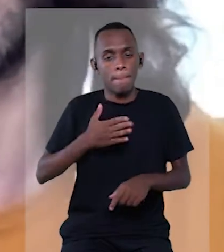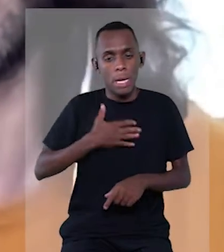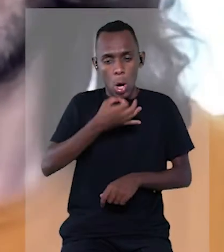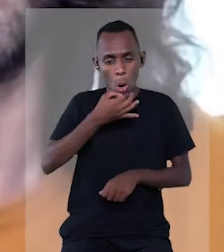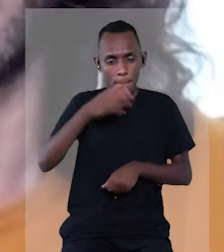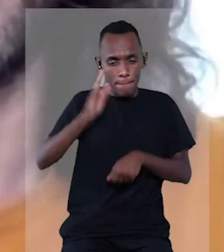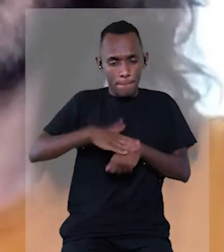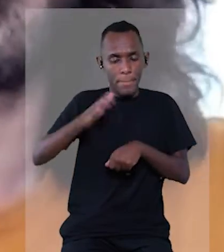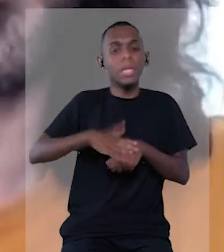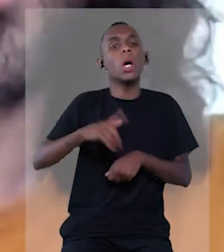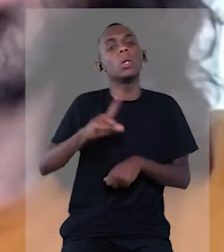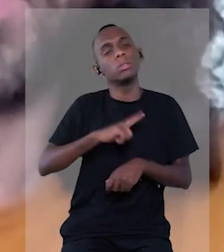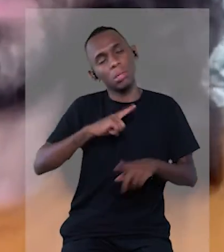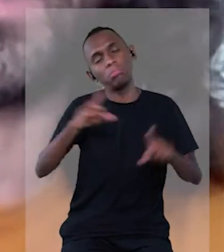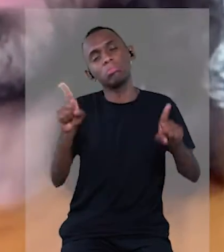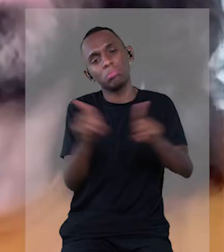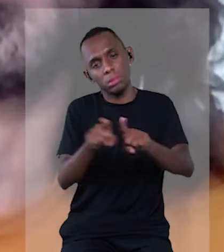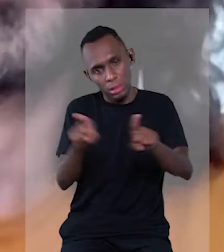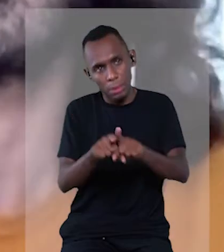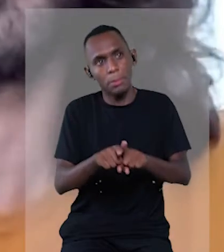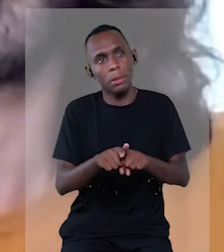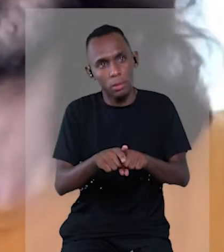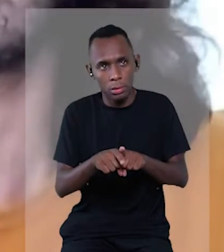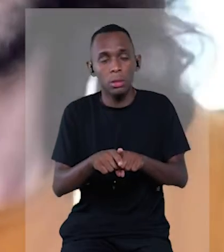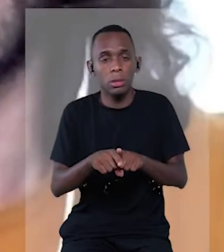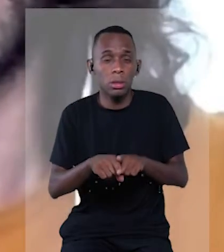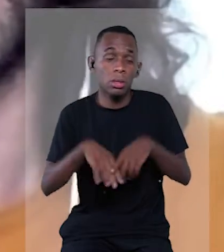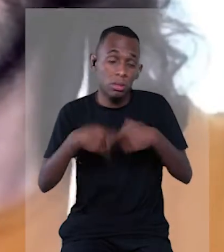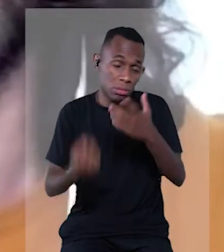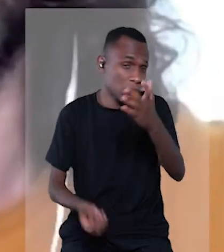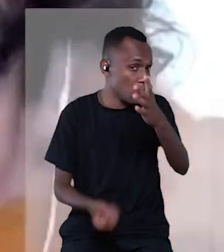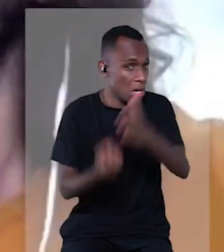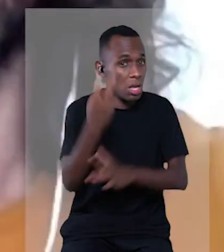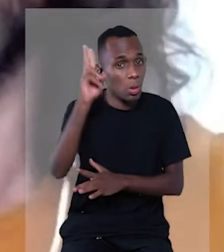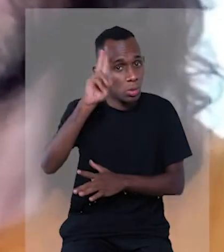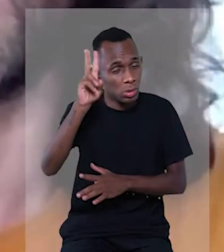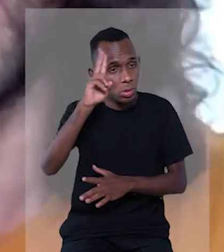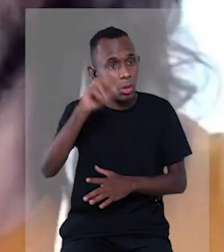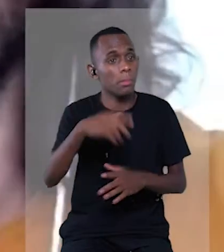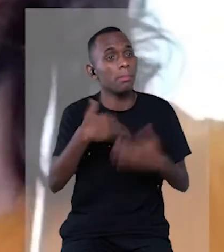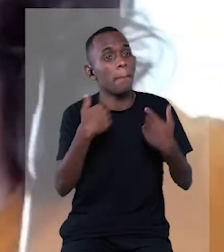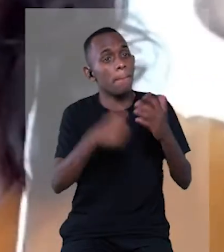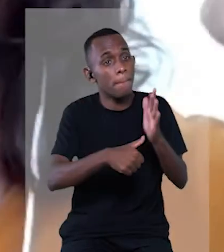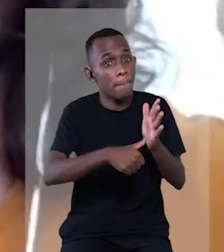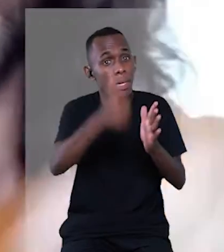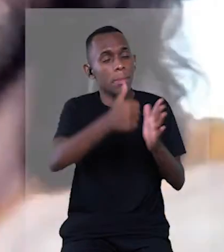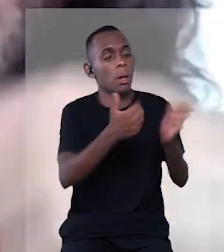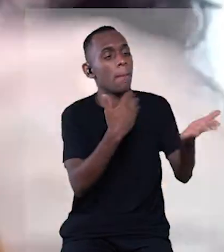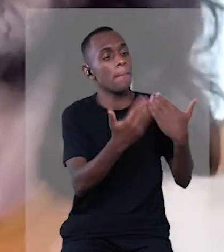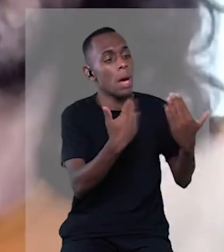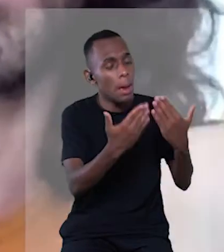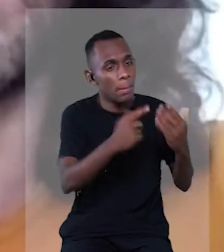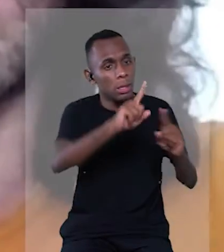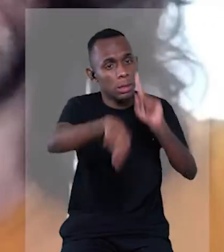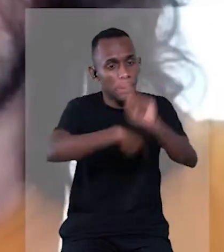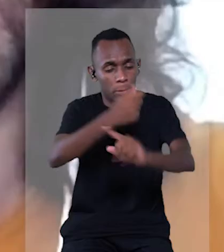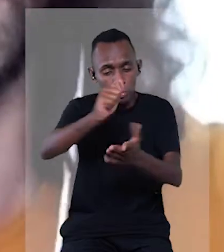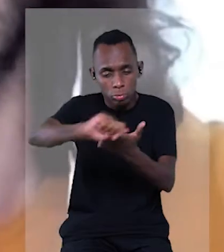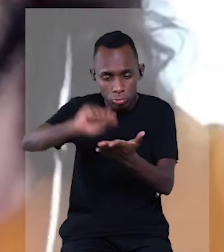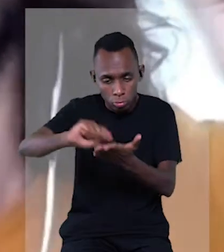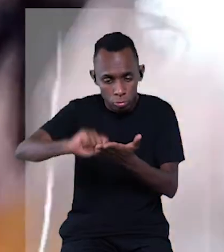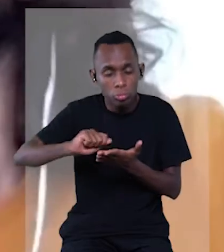subjetividade também. Então, um pouco, as histórias surgem um pouco assim. Eu tiro do real, faço umas